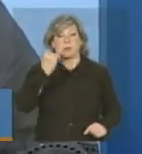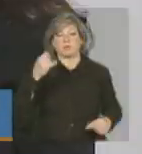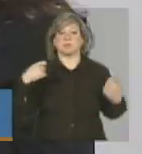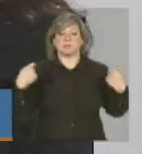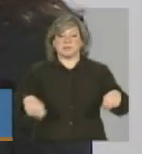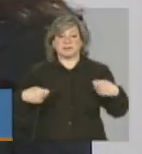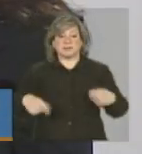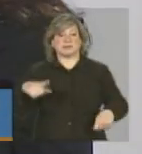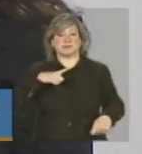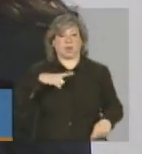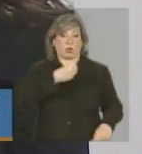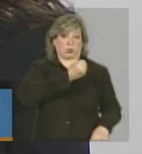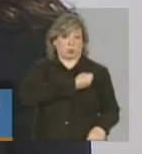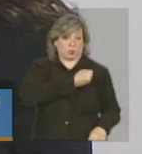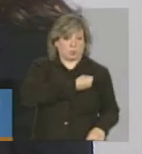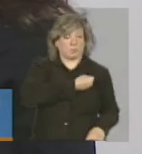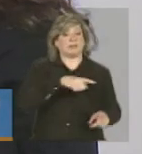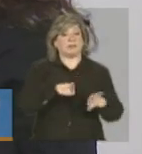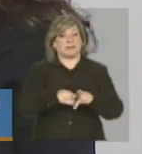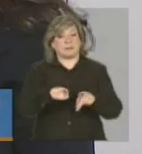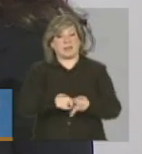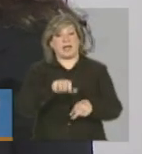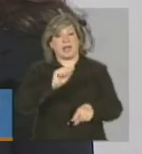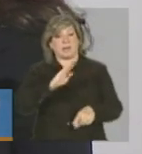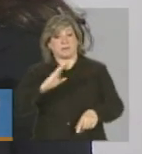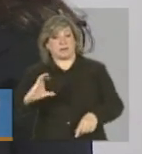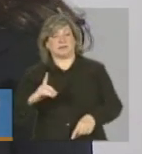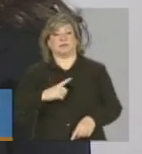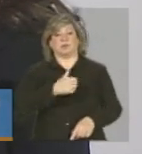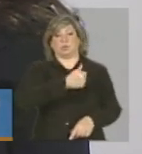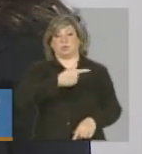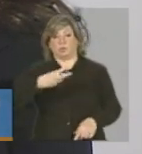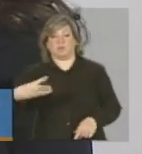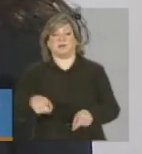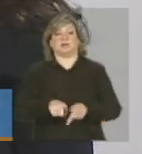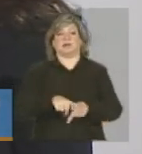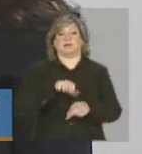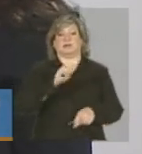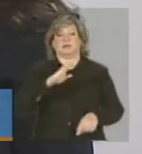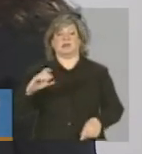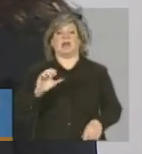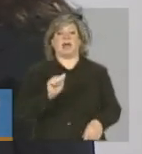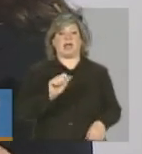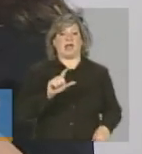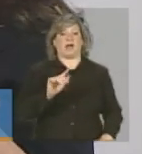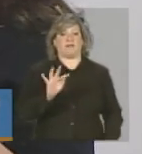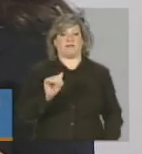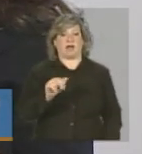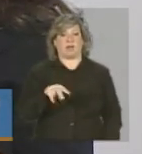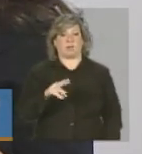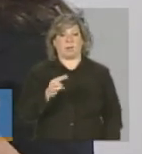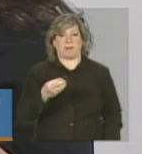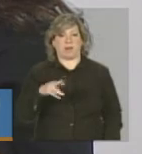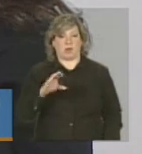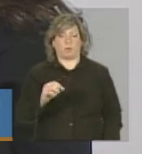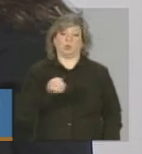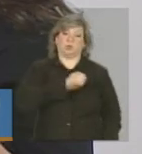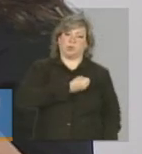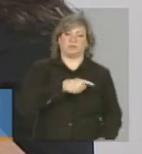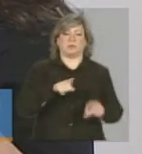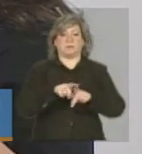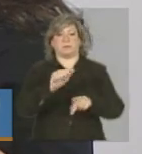ter números e letras. Deve ser alfanumérica. E não pode ser uma senha que